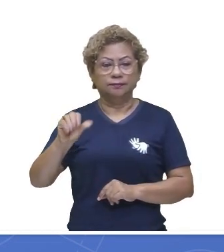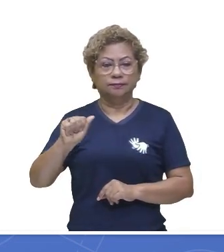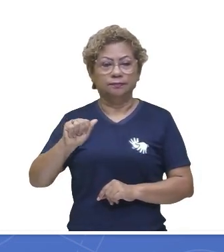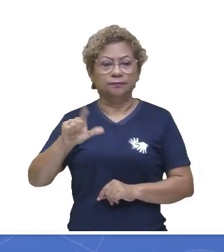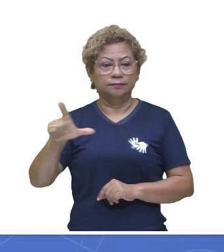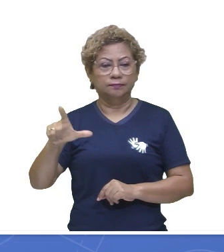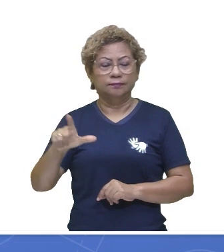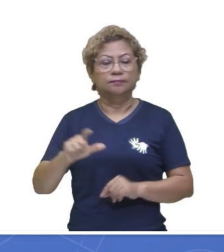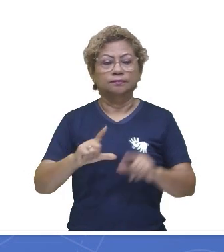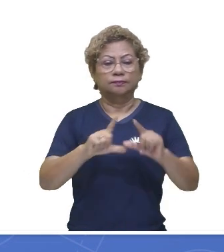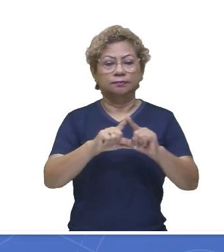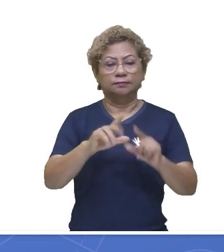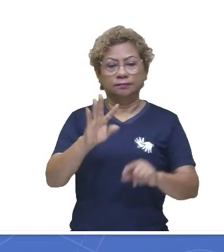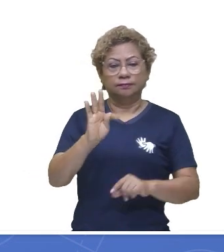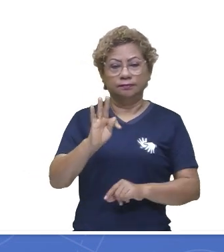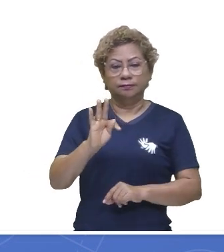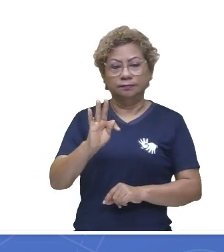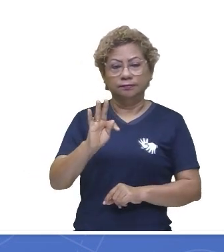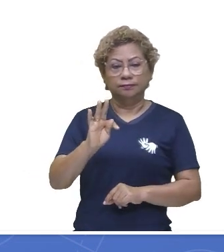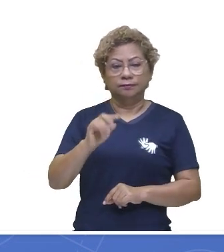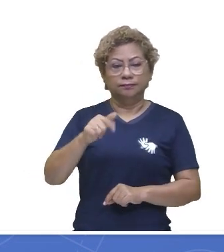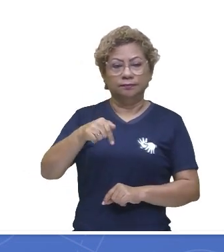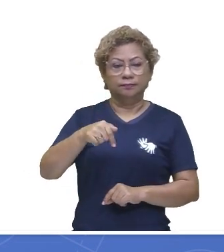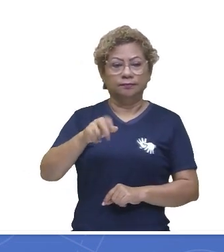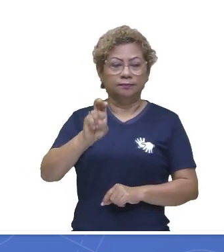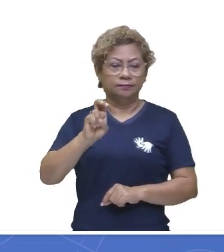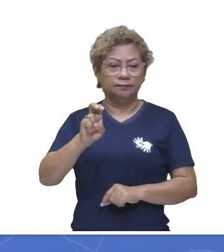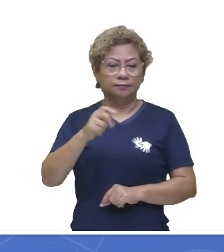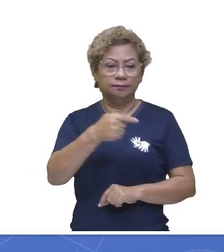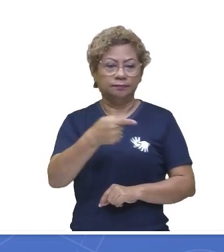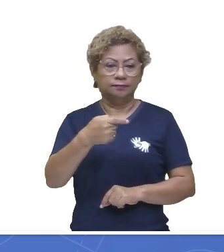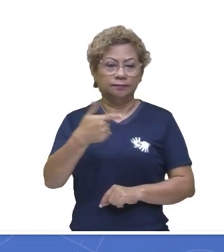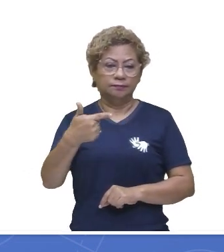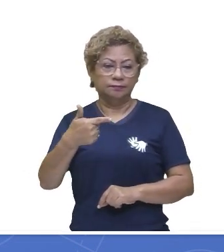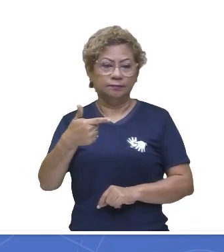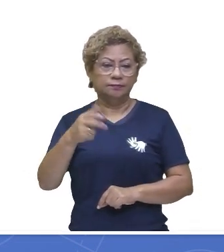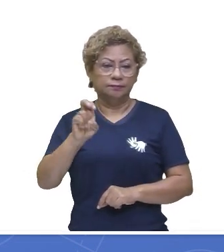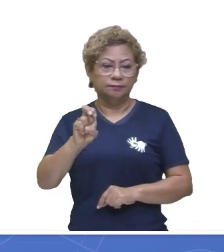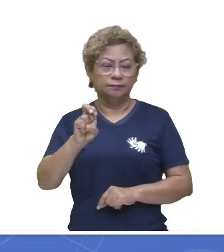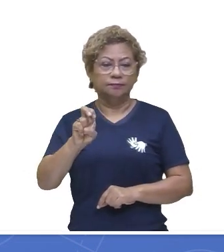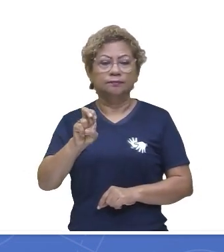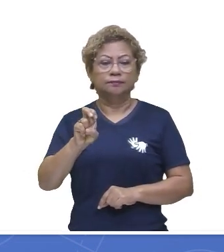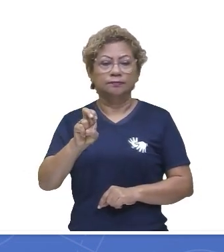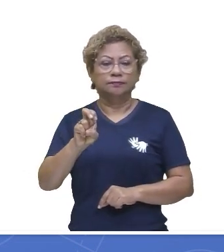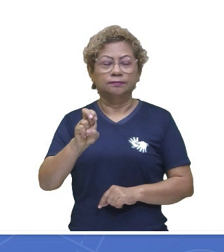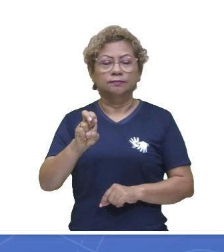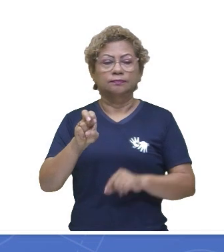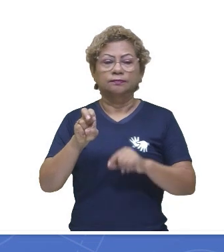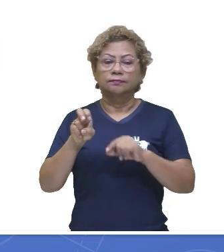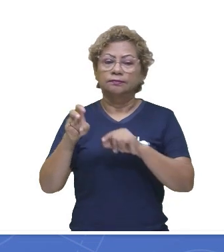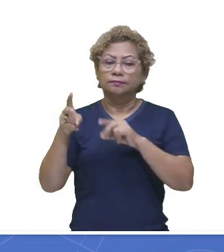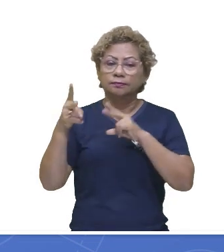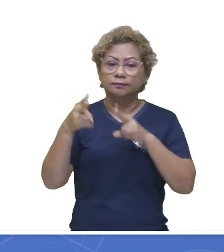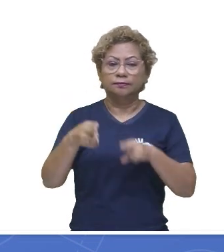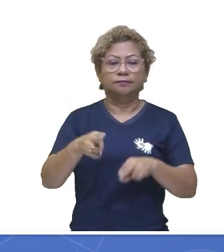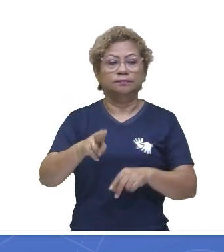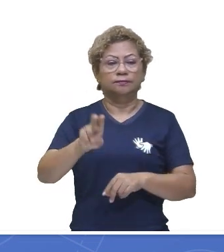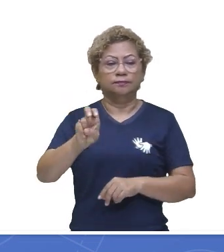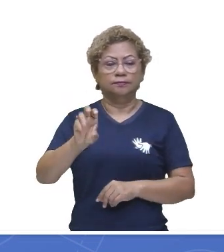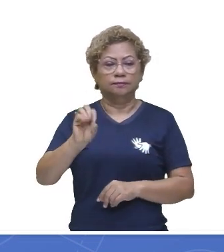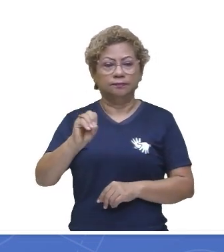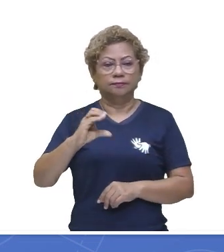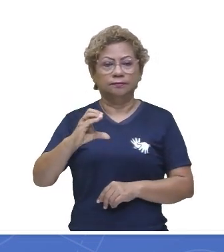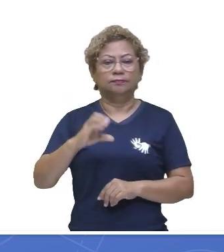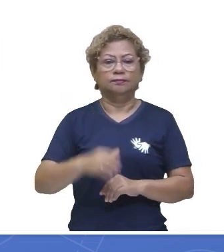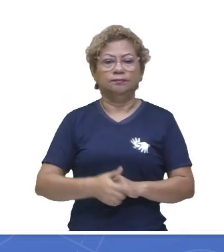100, 0,05 caloria por grama grau Celsius. Aí está, então, a solução para o nosso exemplo número